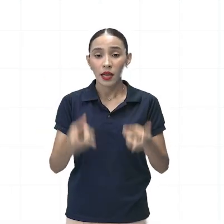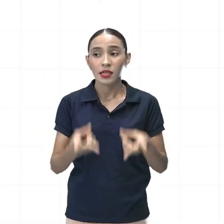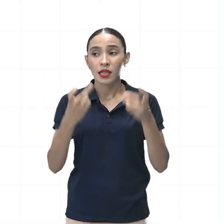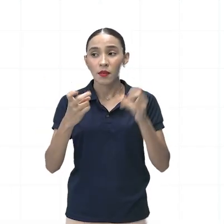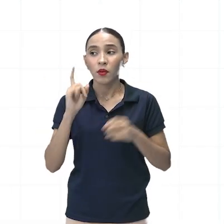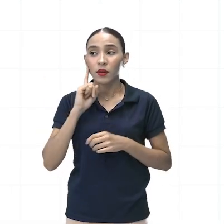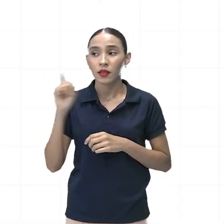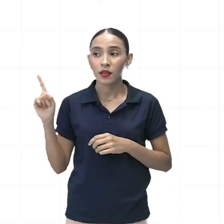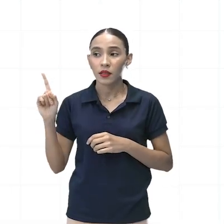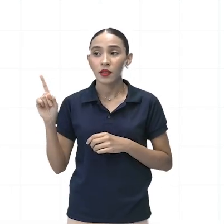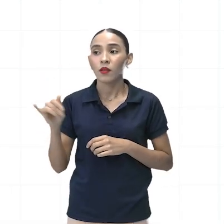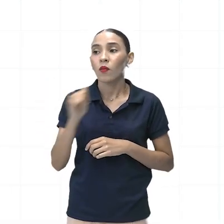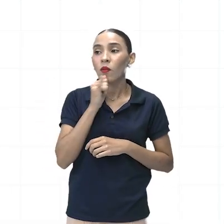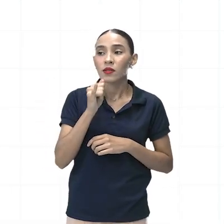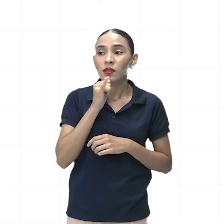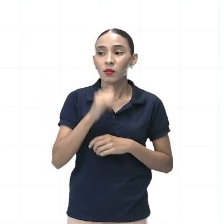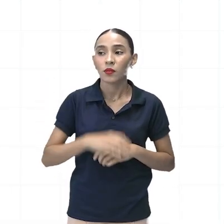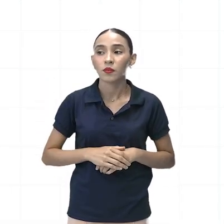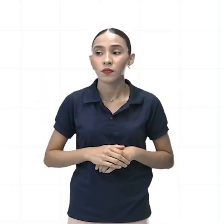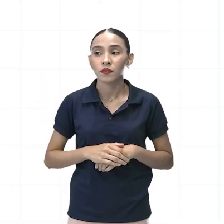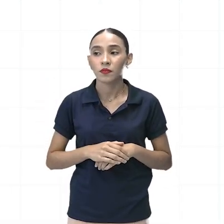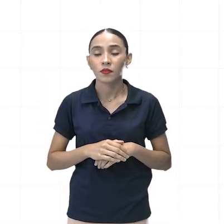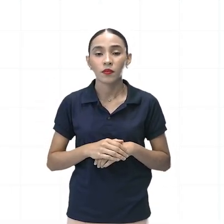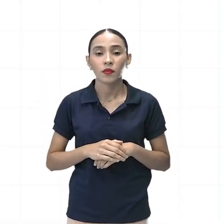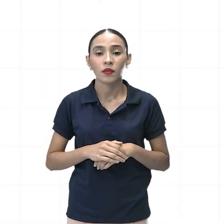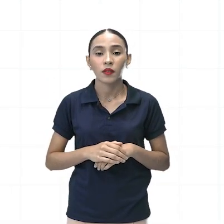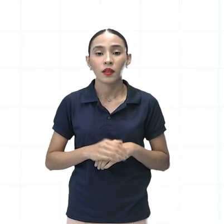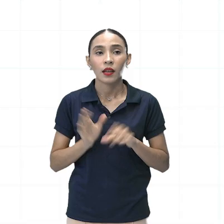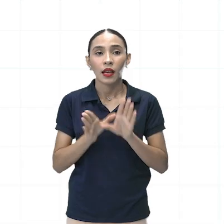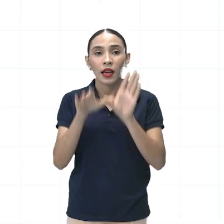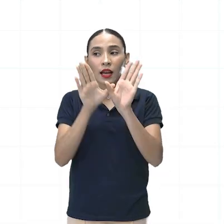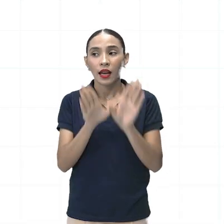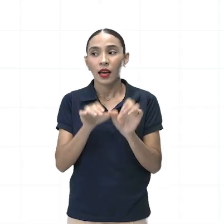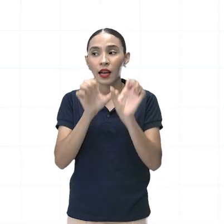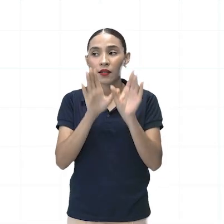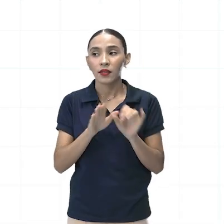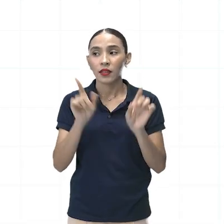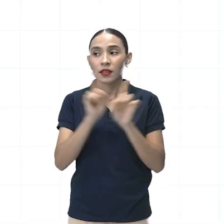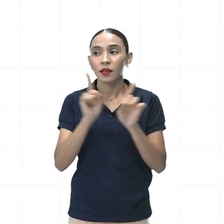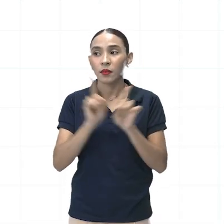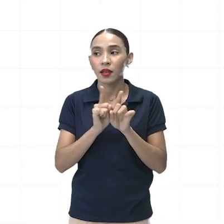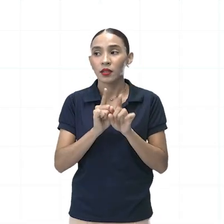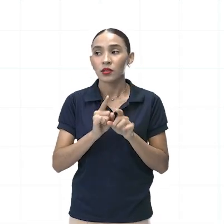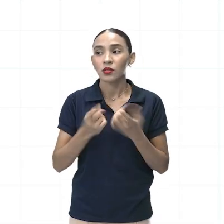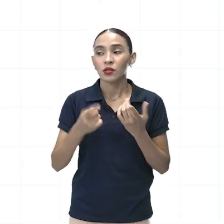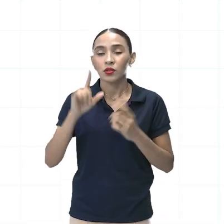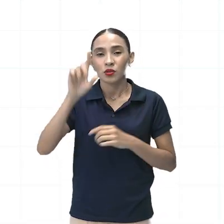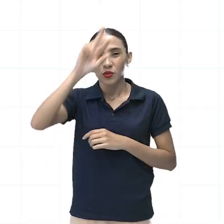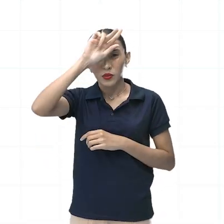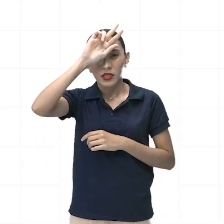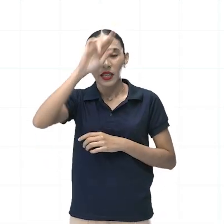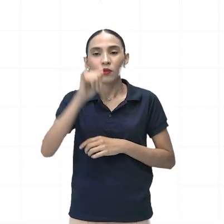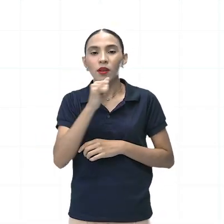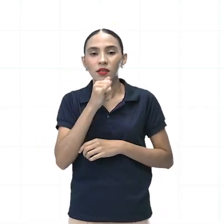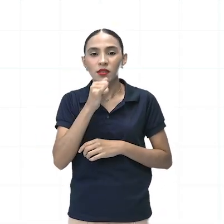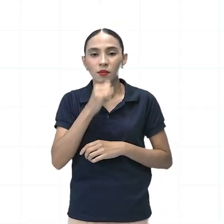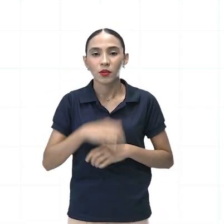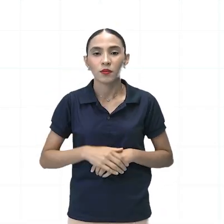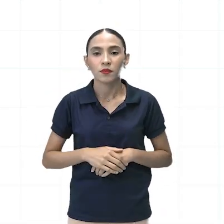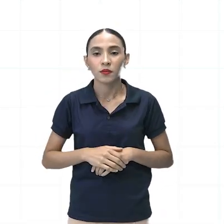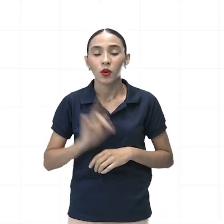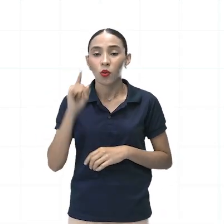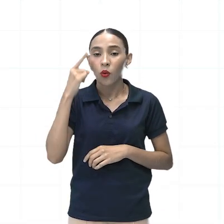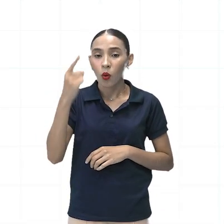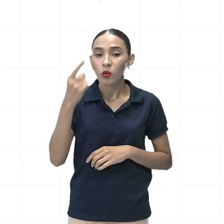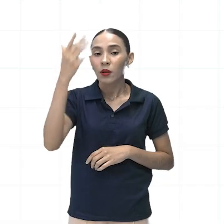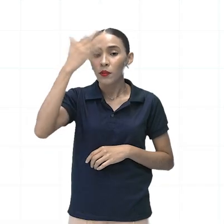só o exemplo da asa de uma ave e da asa de um inseto, por exemplo. Bem,